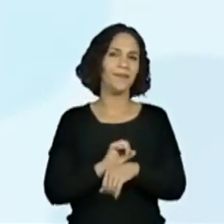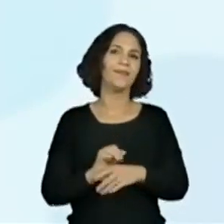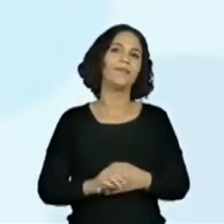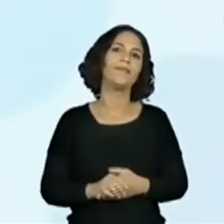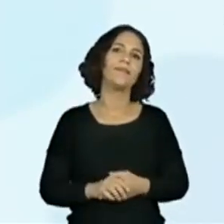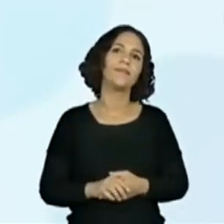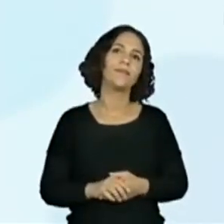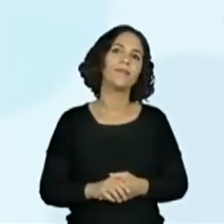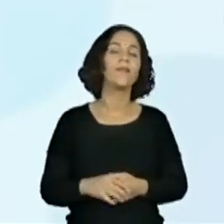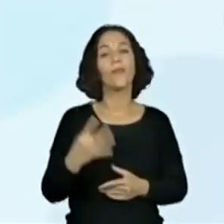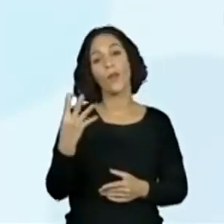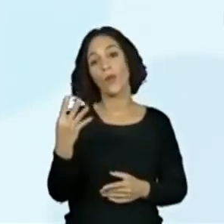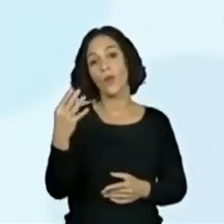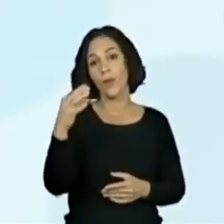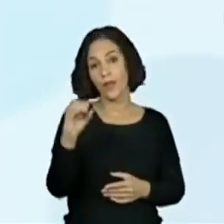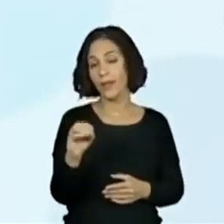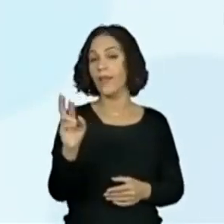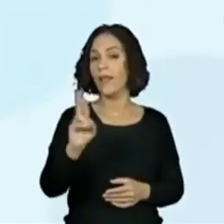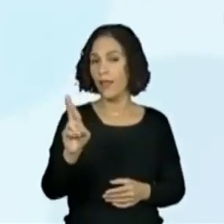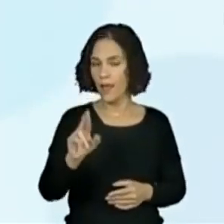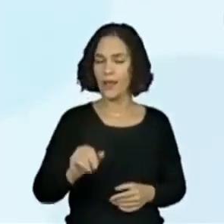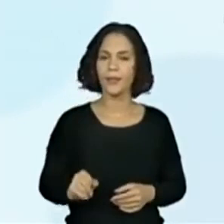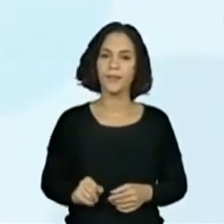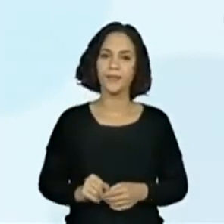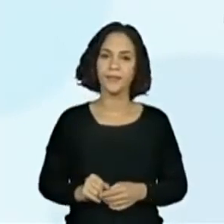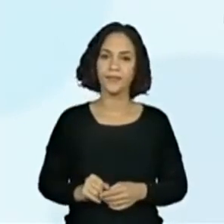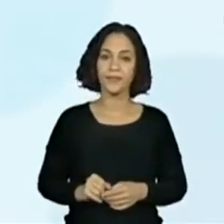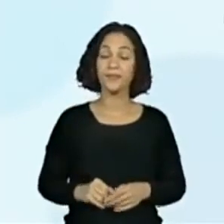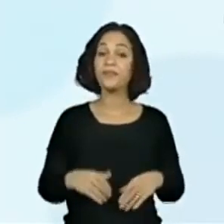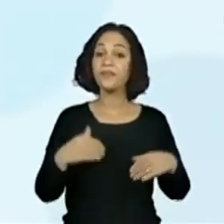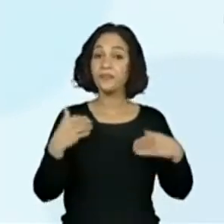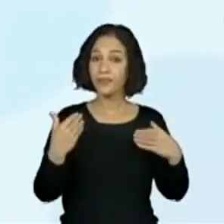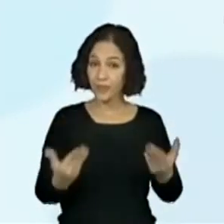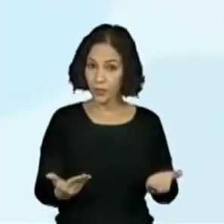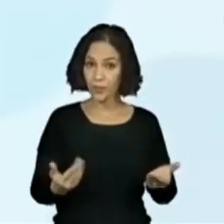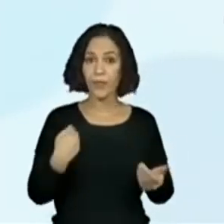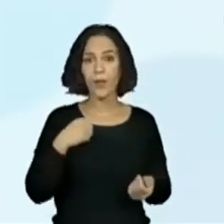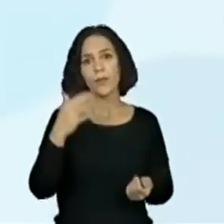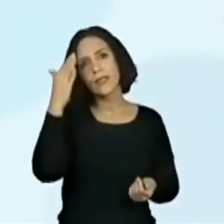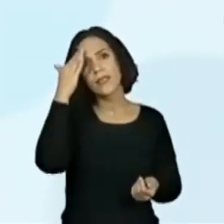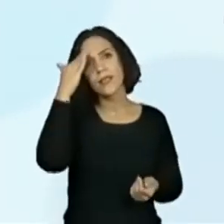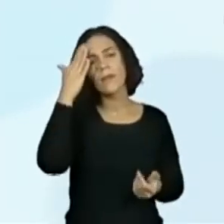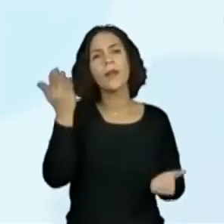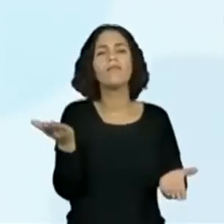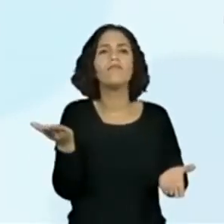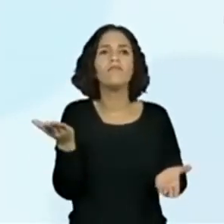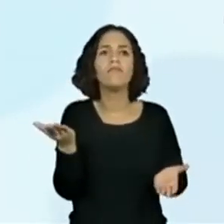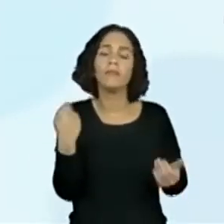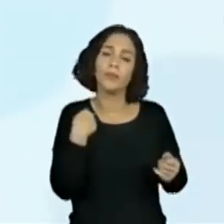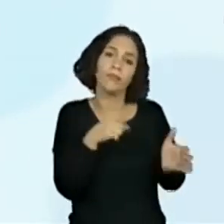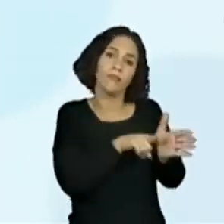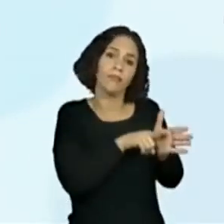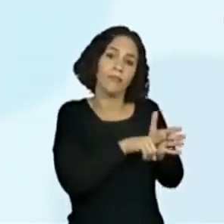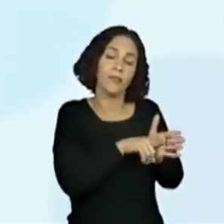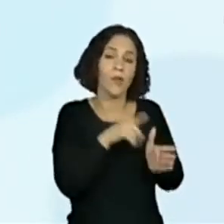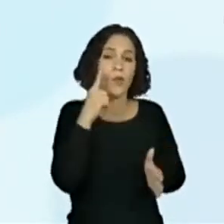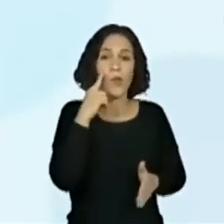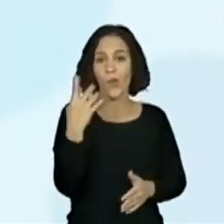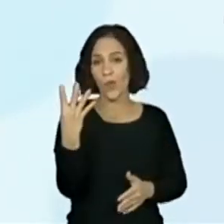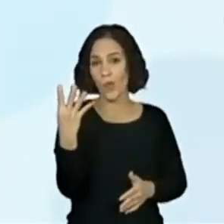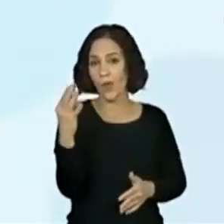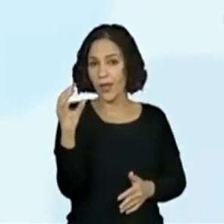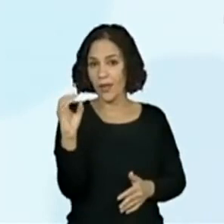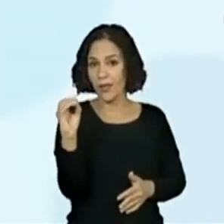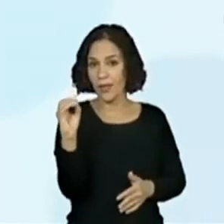20 reais, que 40 reais. Reais. Como eu preciso saber a diferença, eu vou tirar. De 40, eu tiro